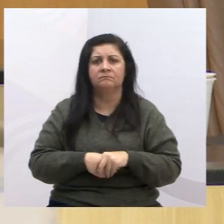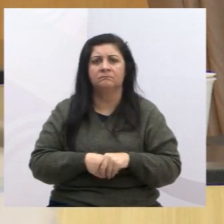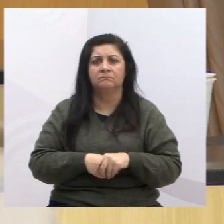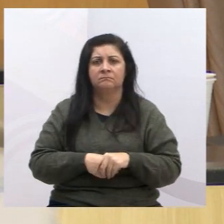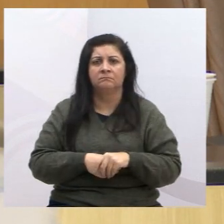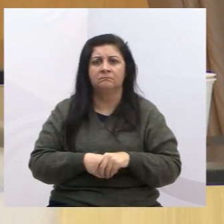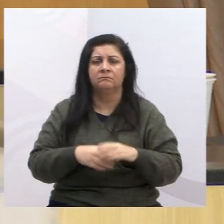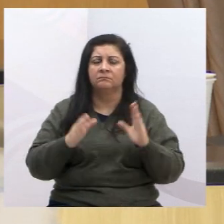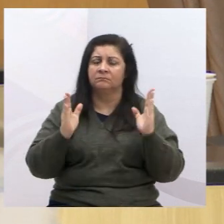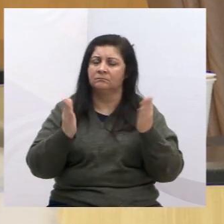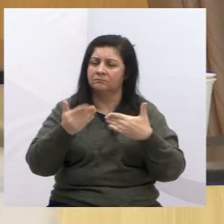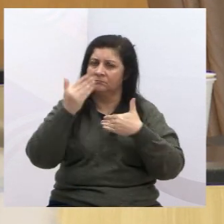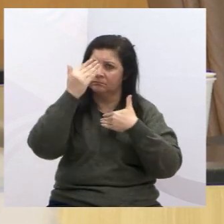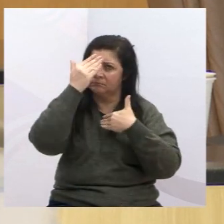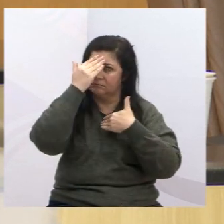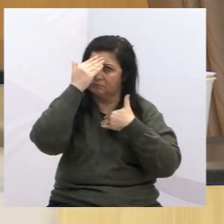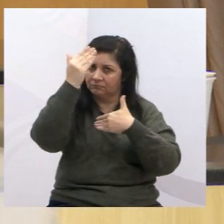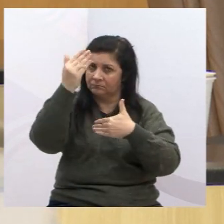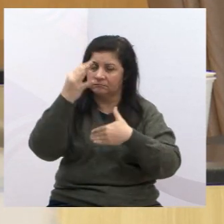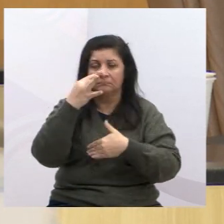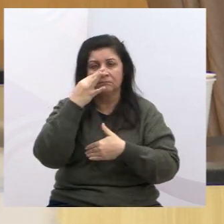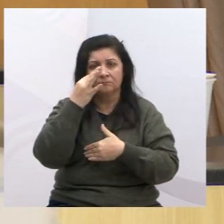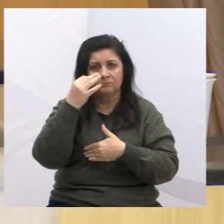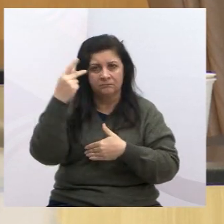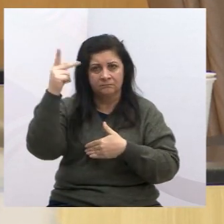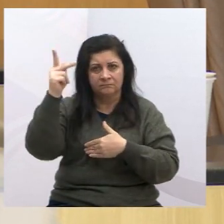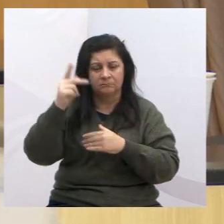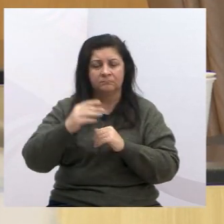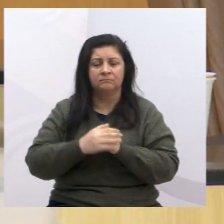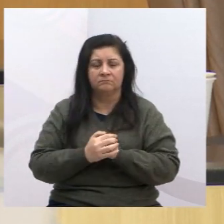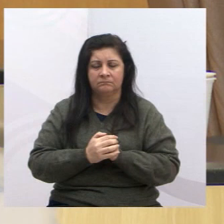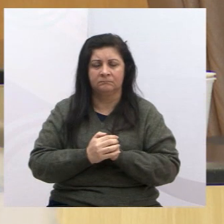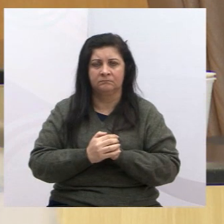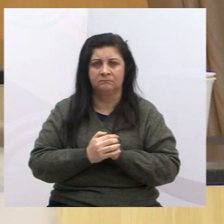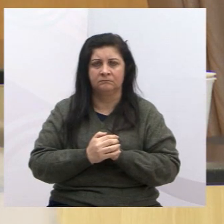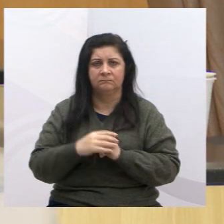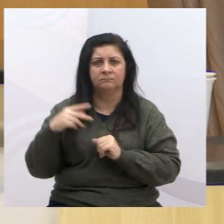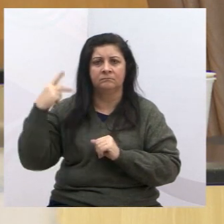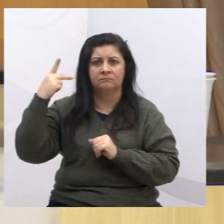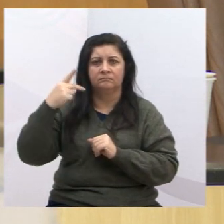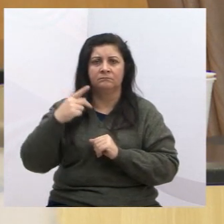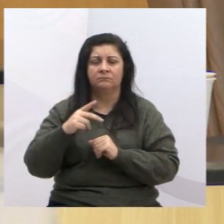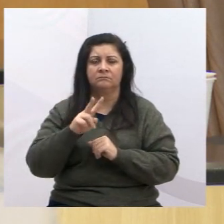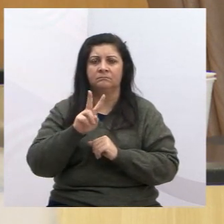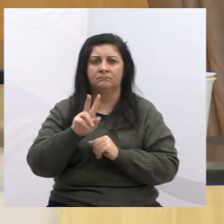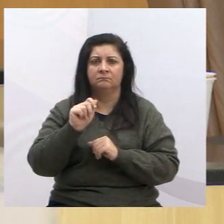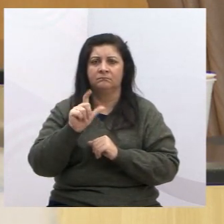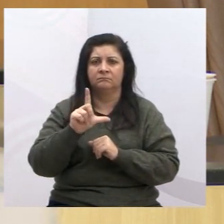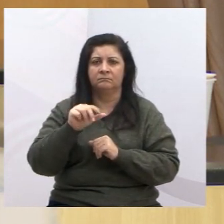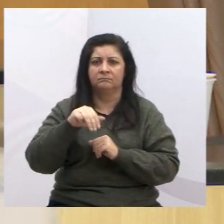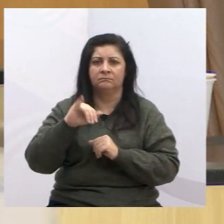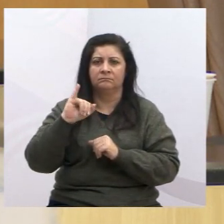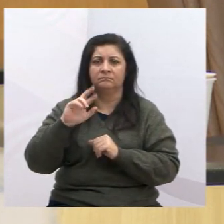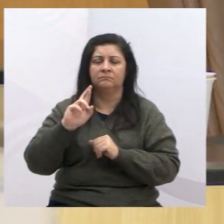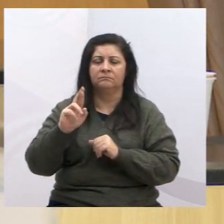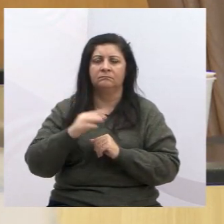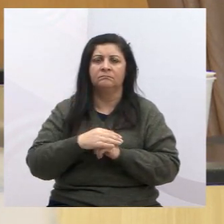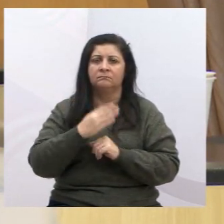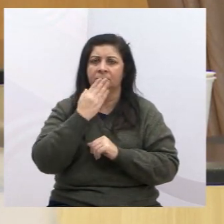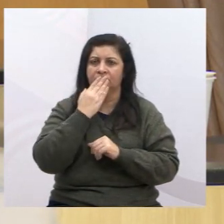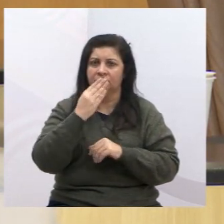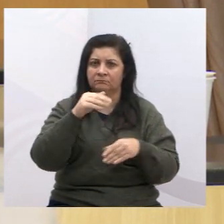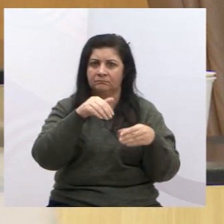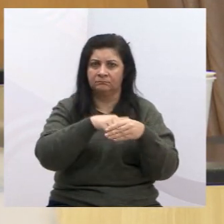e, antecipando agradecimento pela atenção dispensada, subscrevemos. Autoria, vereador Valmir do Parque Meia Lua. Senhor presidente, foi